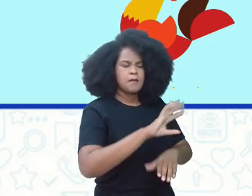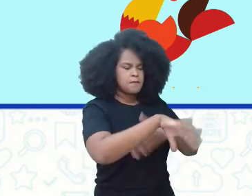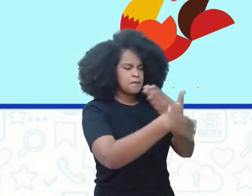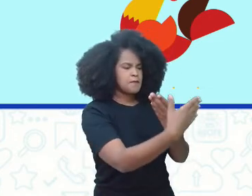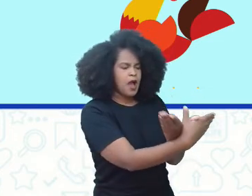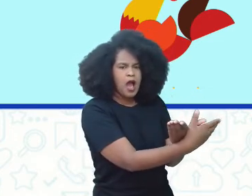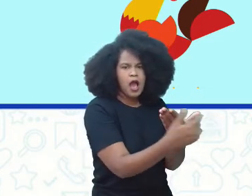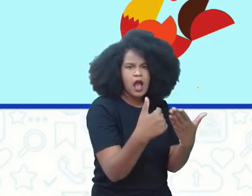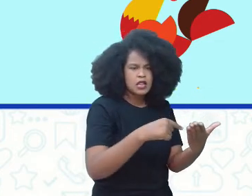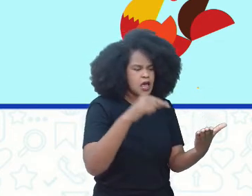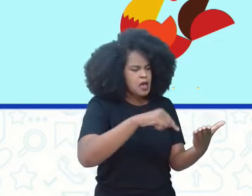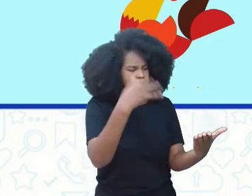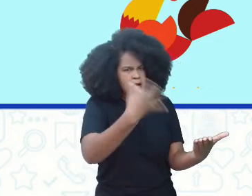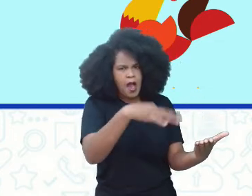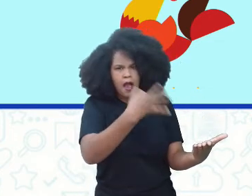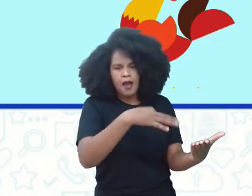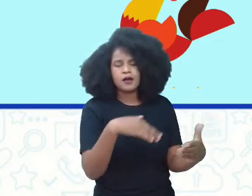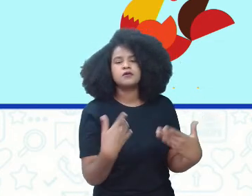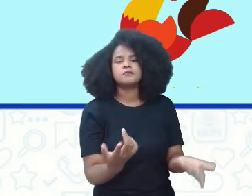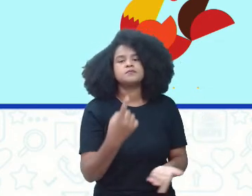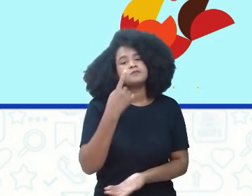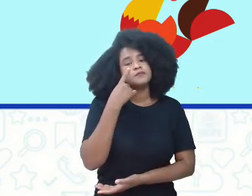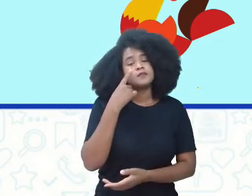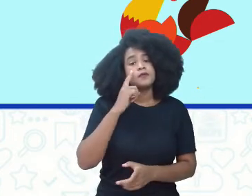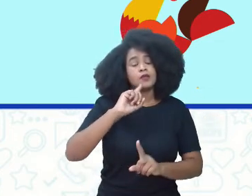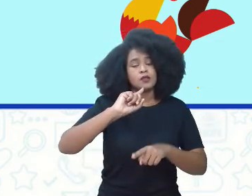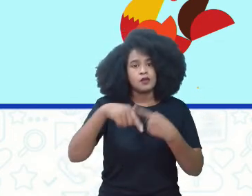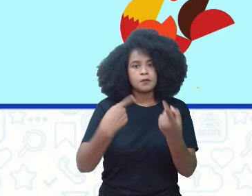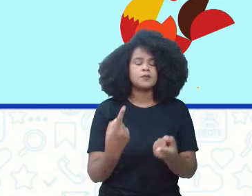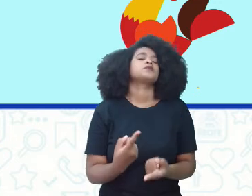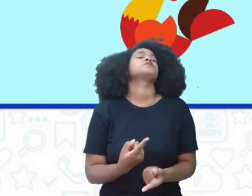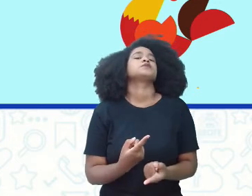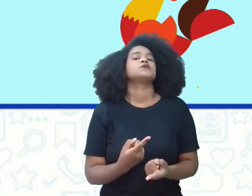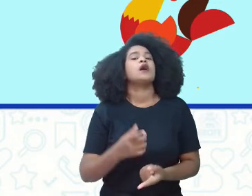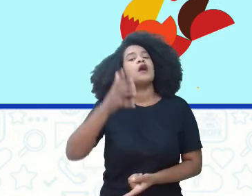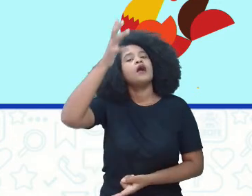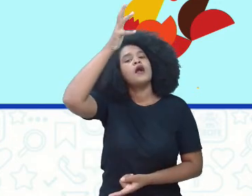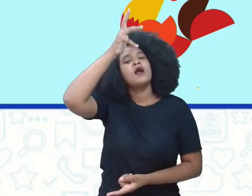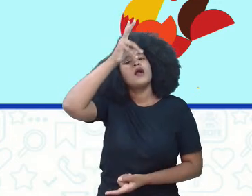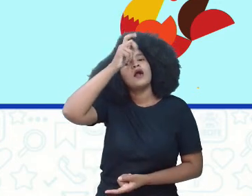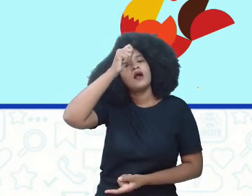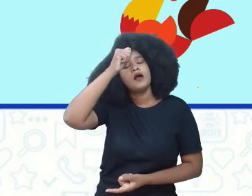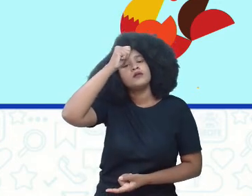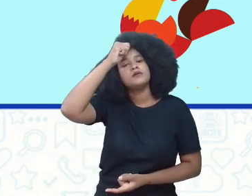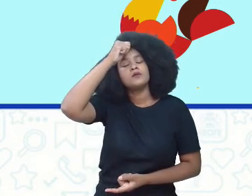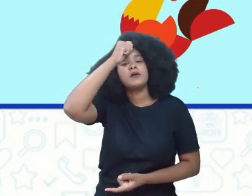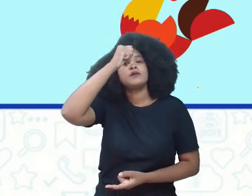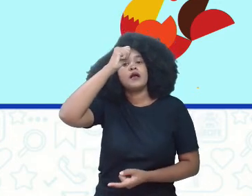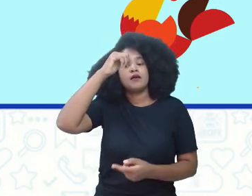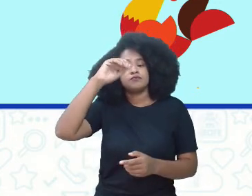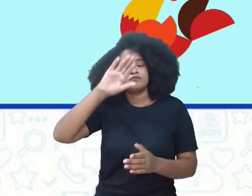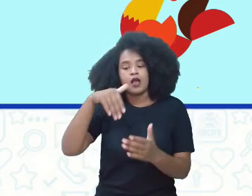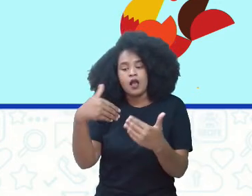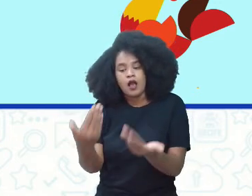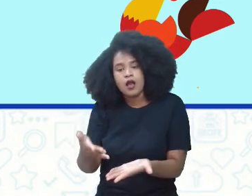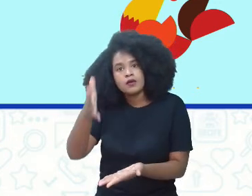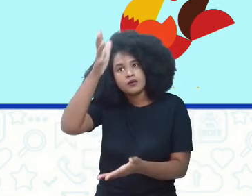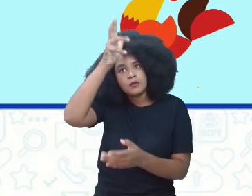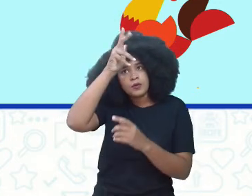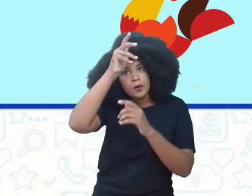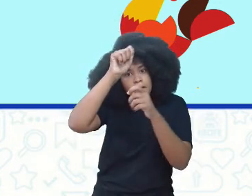né? Depois, no 4º salto, o galo caiu e partiu a sua crista. Mas